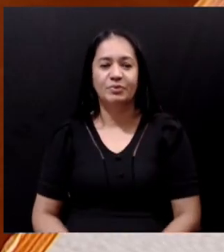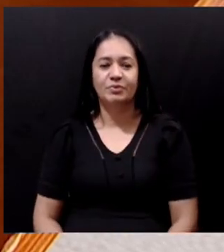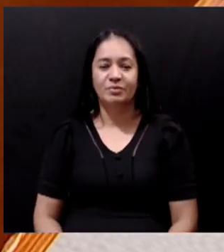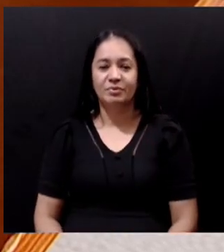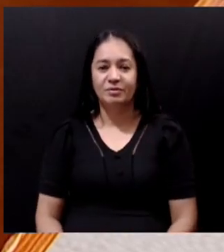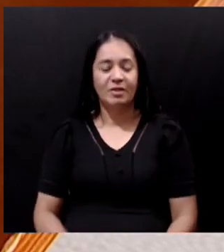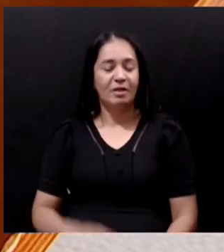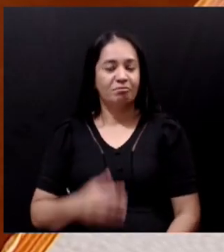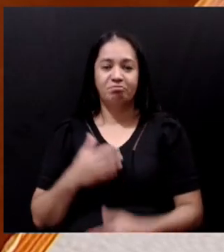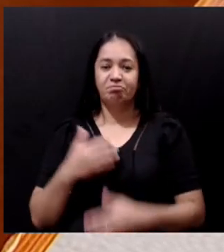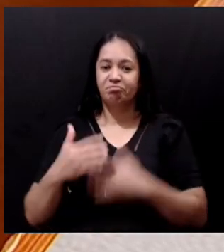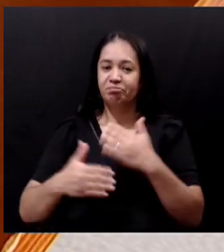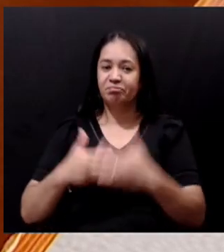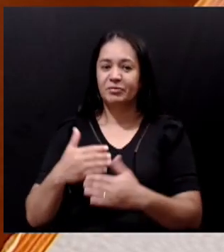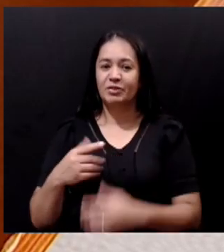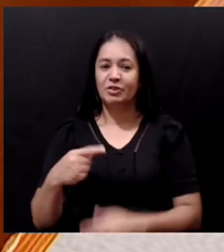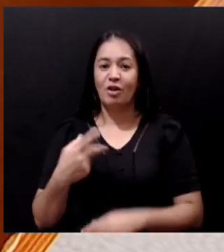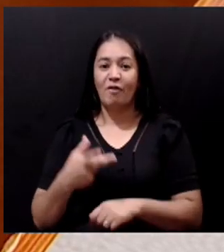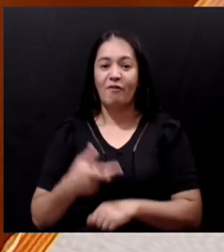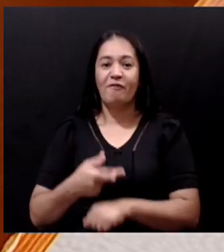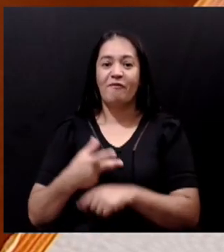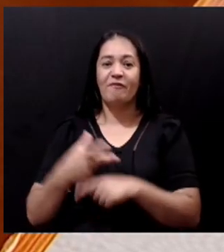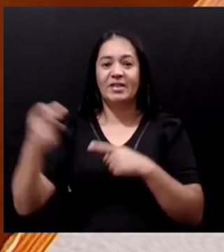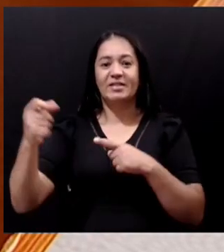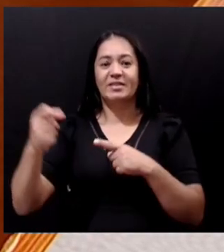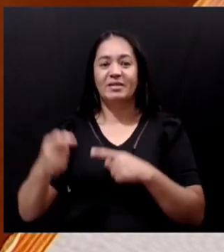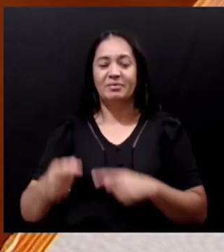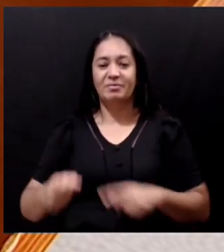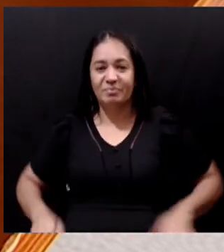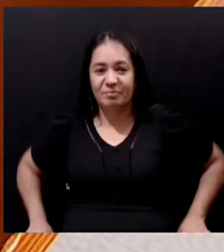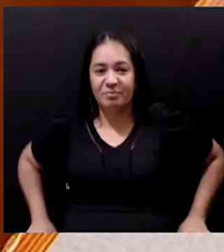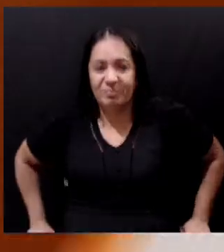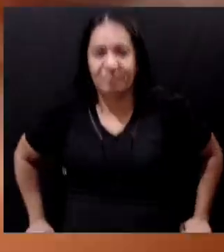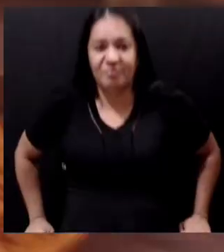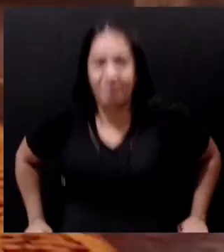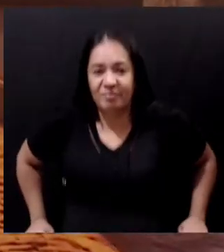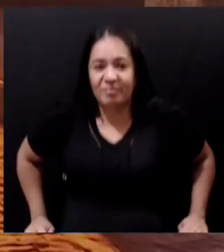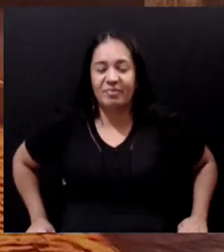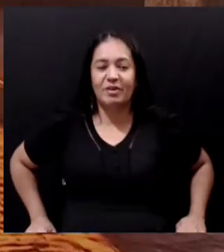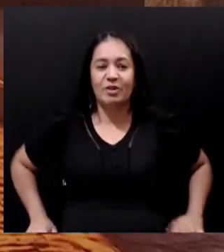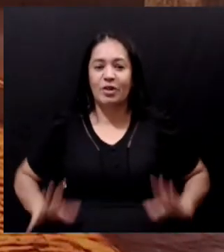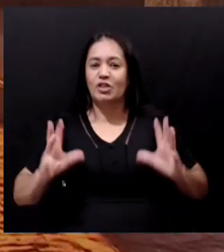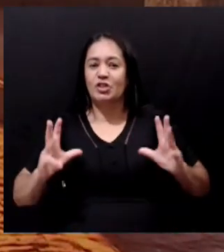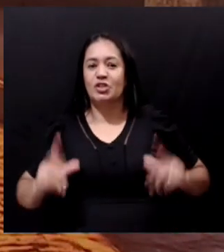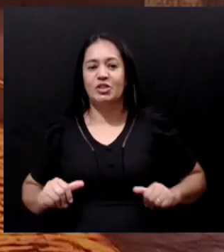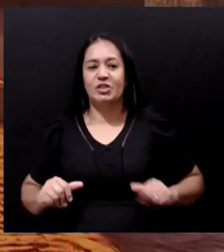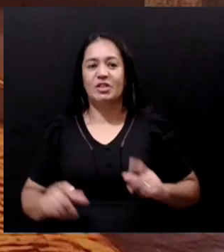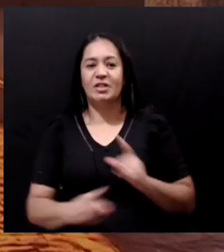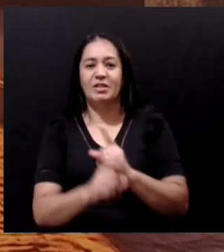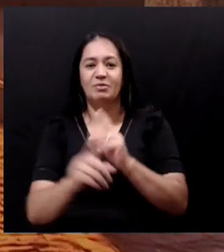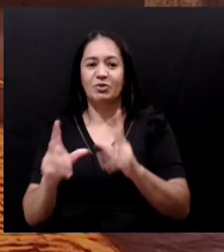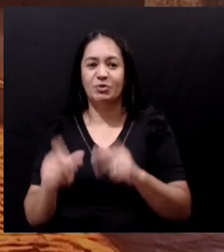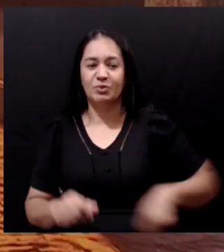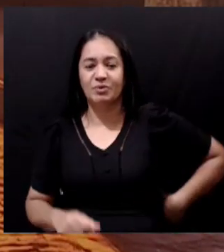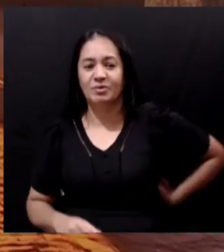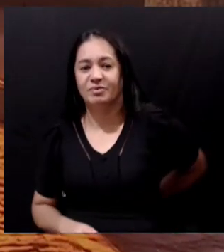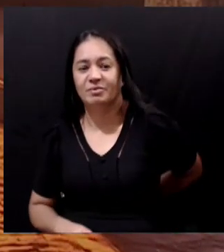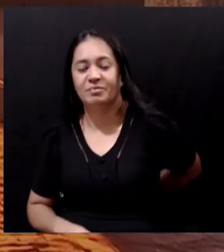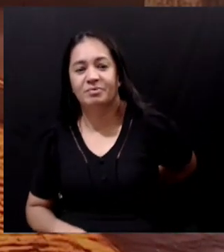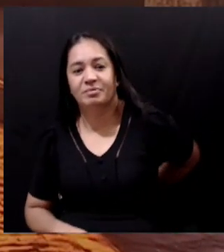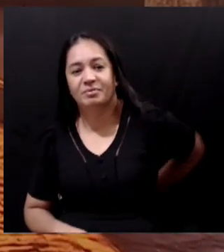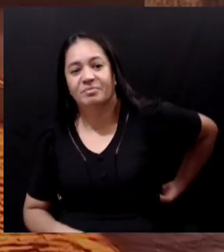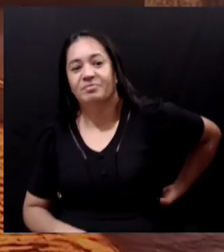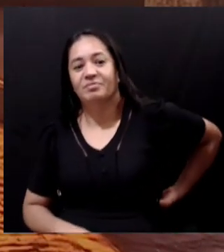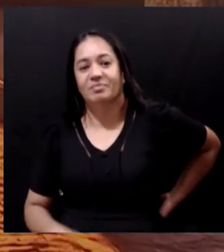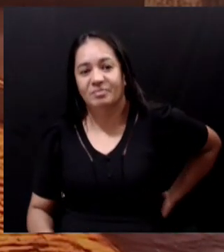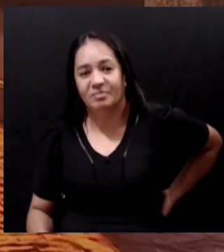tirou 10 em todos os quesitos, né? Temperatura de cerveja, higiene, atendimento e o prato. E aí, de um